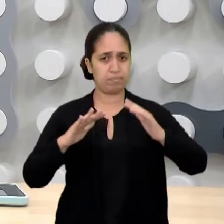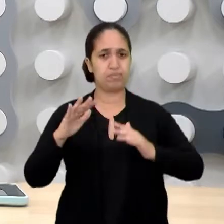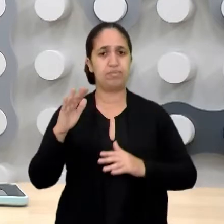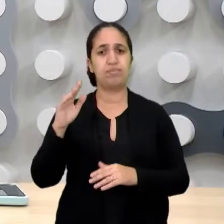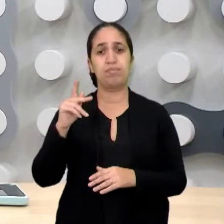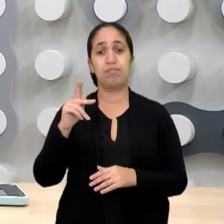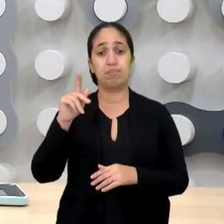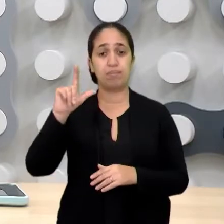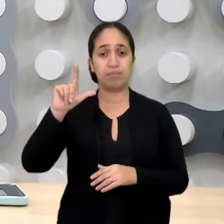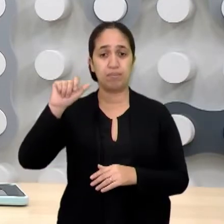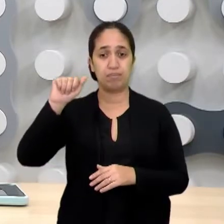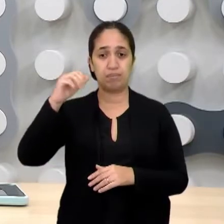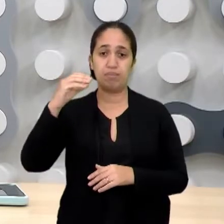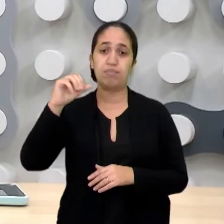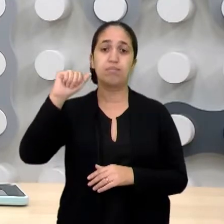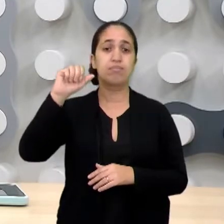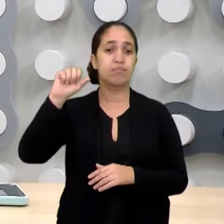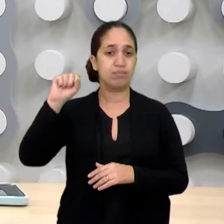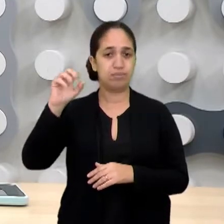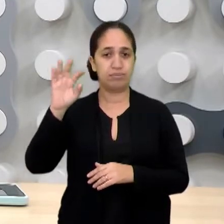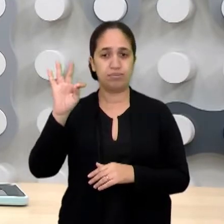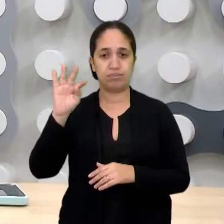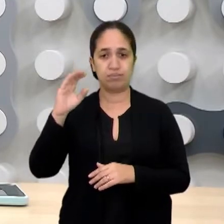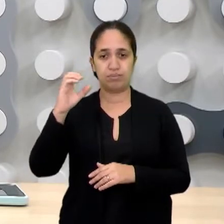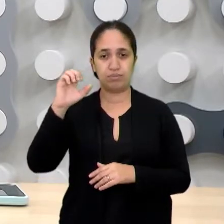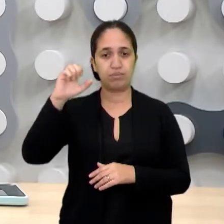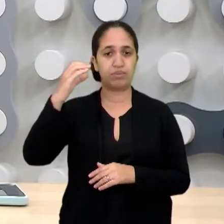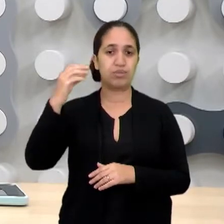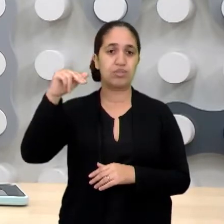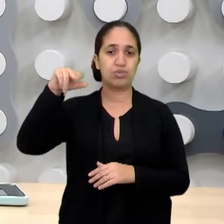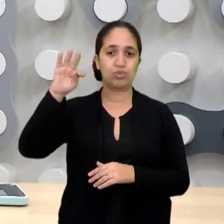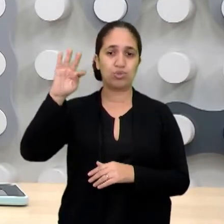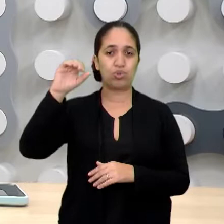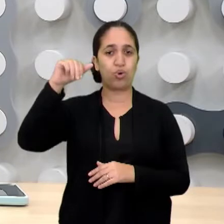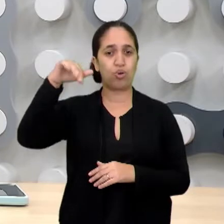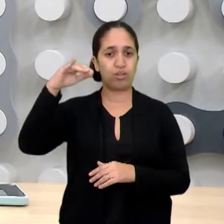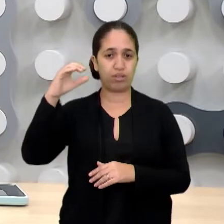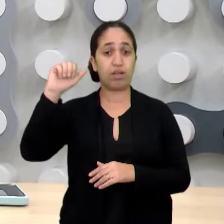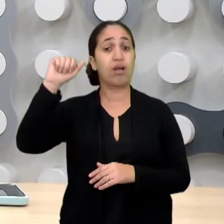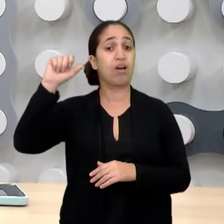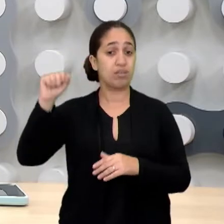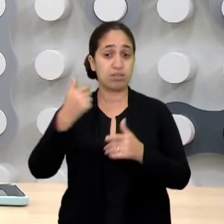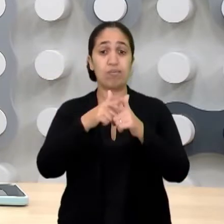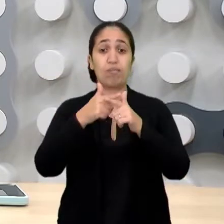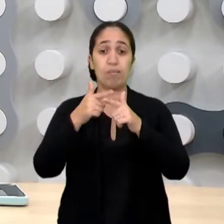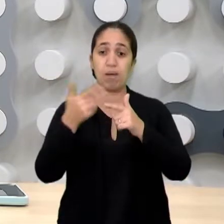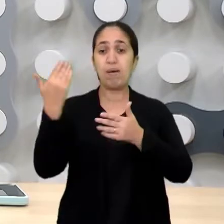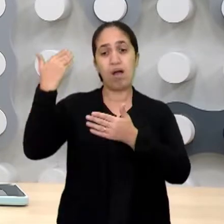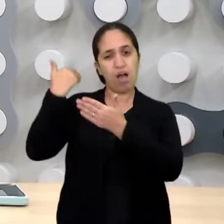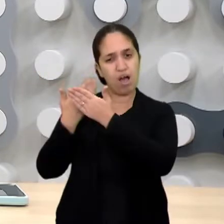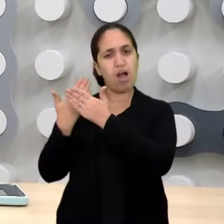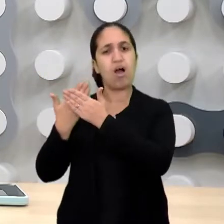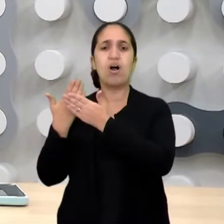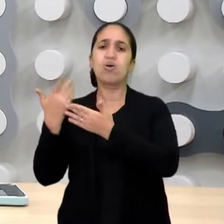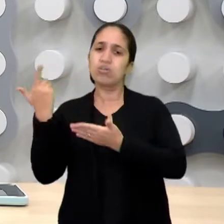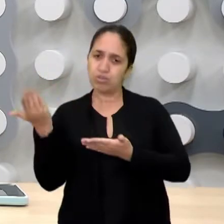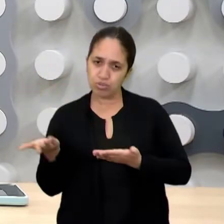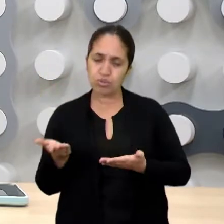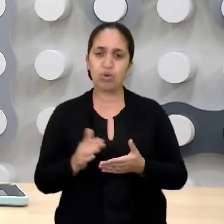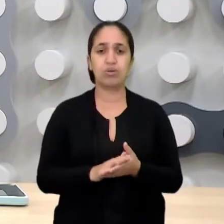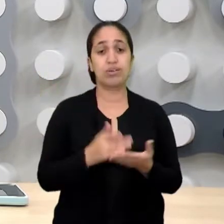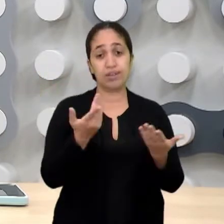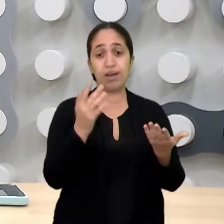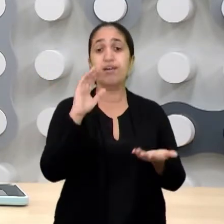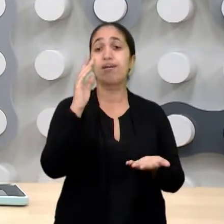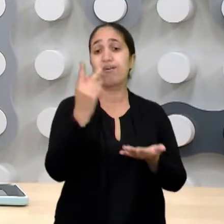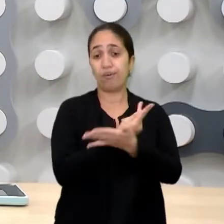Movimentos convergentes, né? Processos aí de subducção aí das placas tectônicas, que a gente viu nas aulas anteriores, o que ocasiona aí